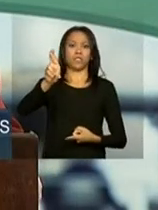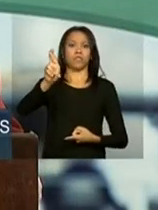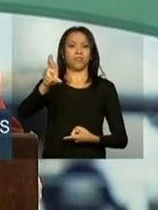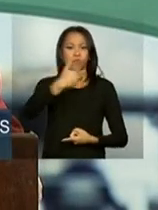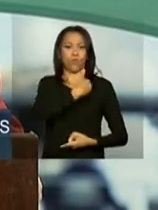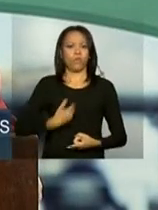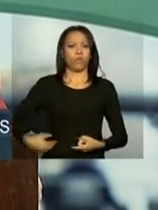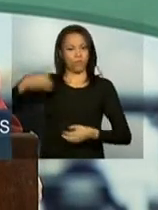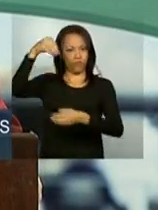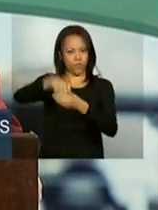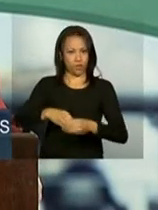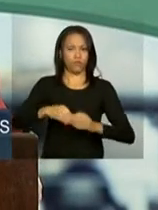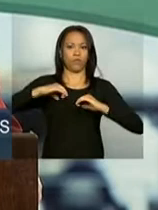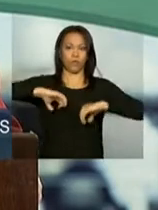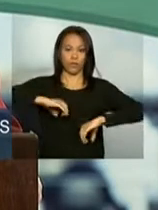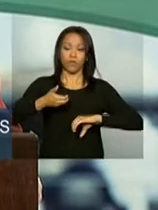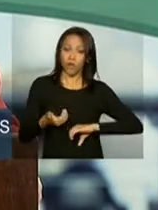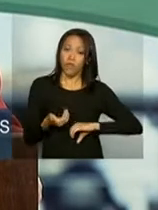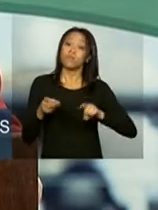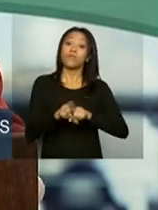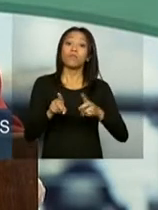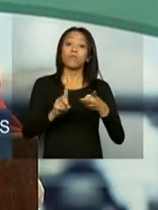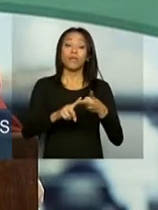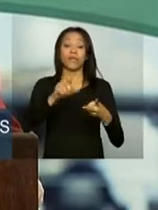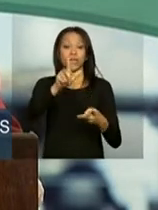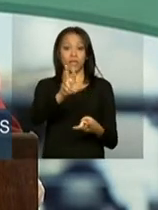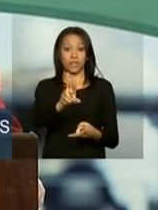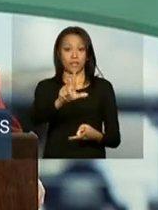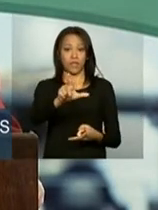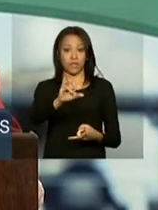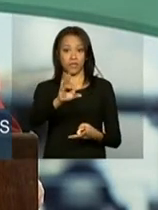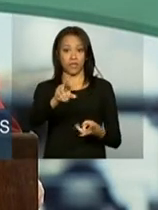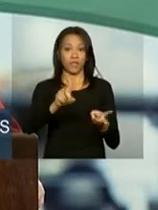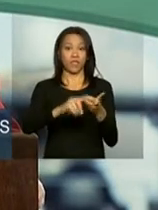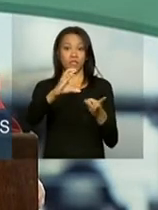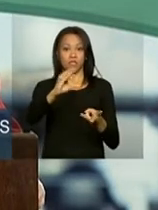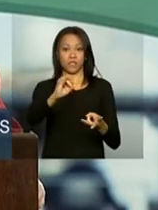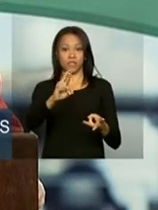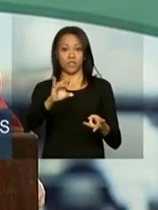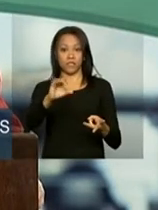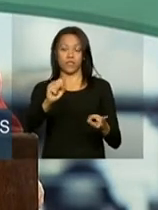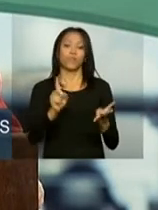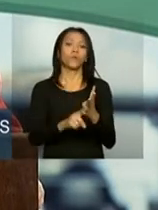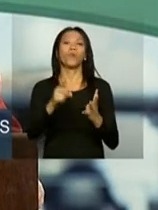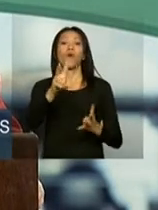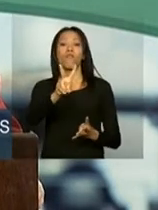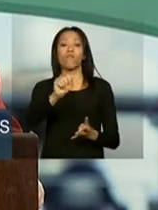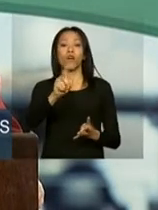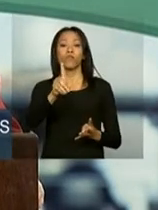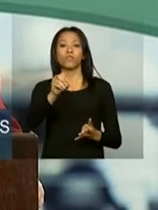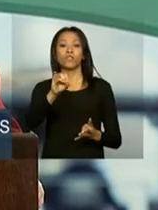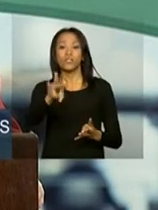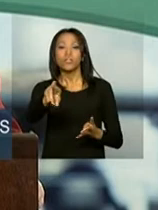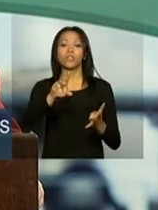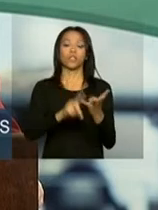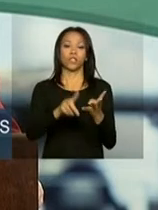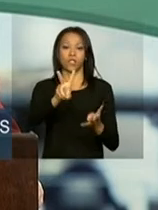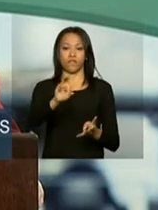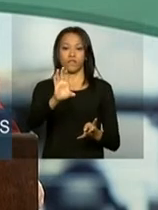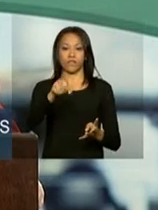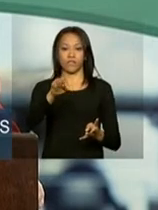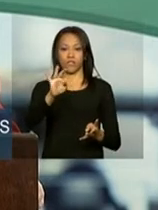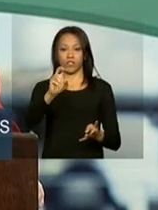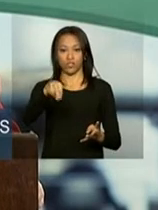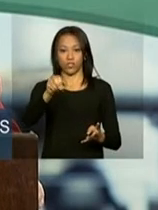Congresso, Benedito de Lira, Ciro Nogueira, Randolfe Rodrigues, Valdir Raupe e